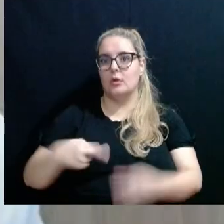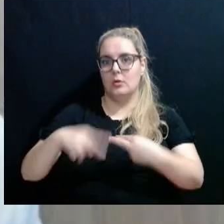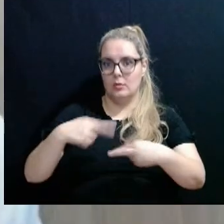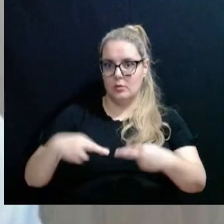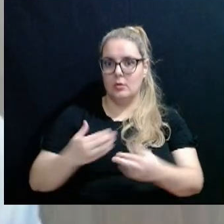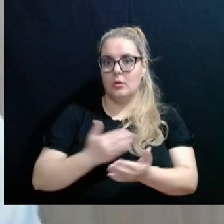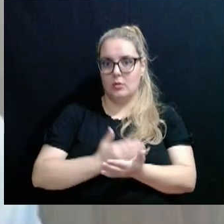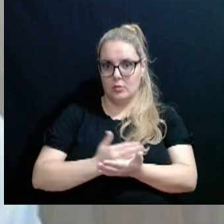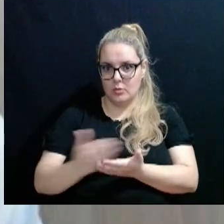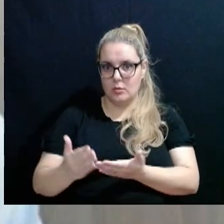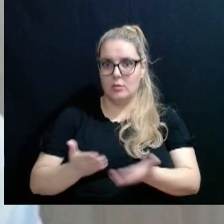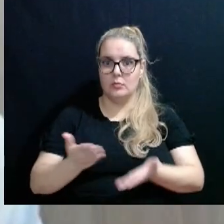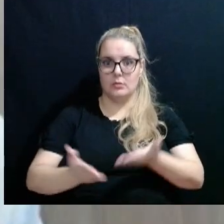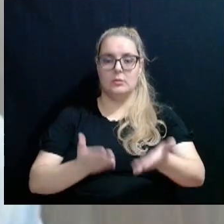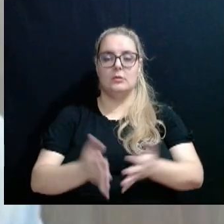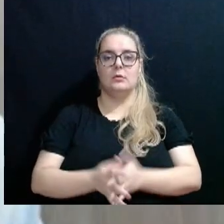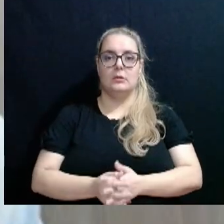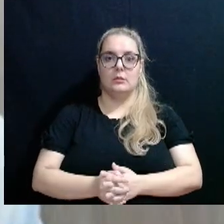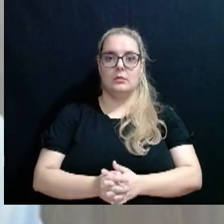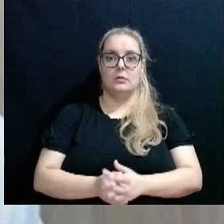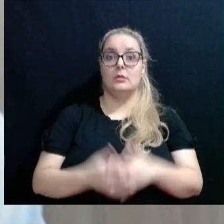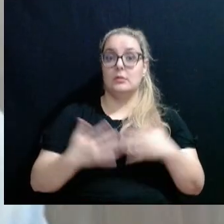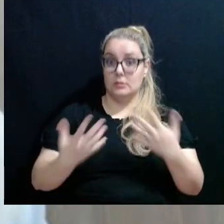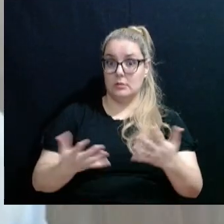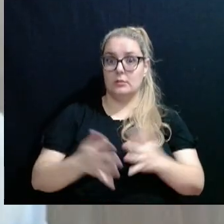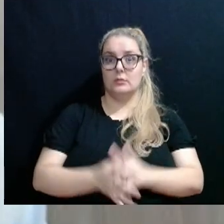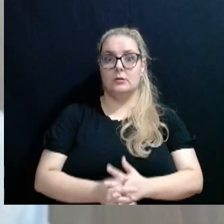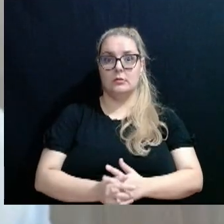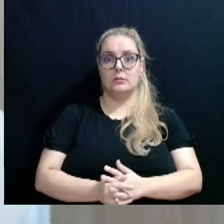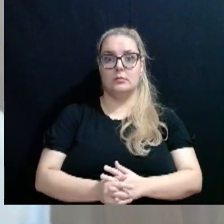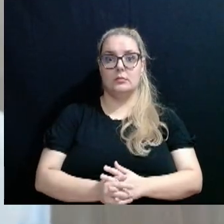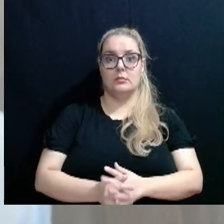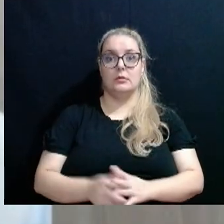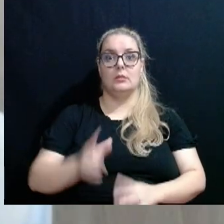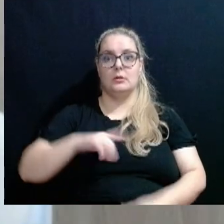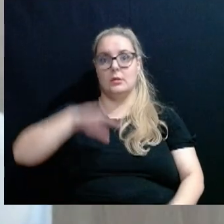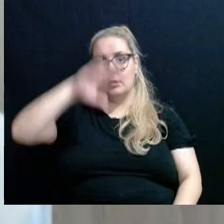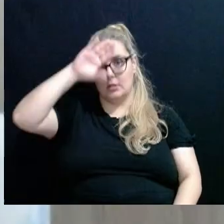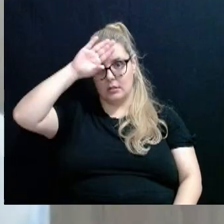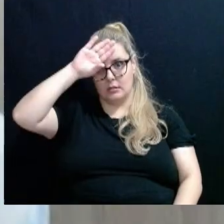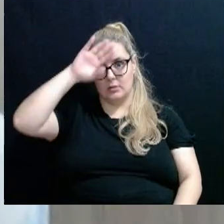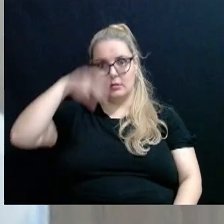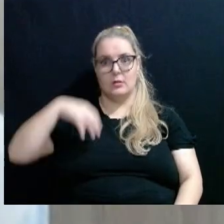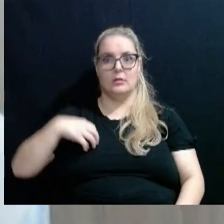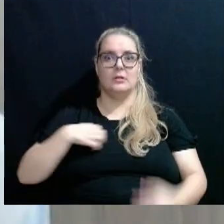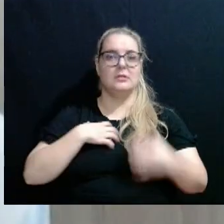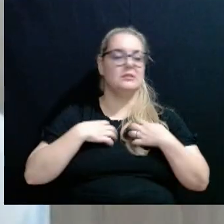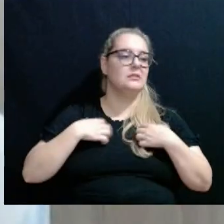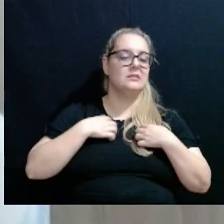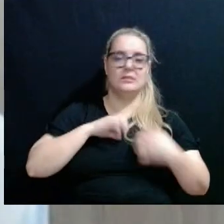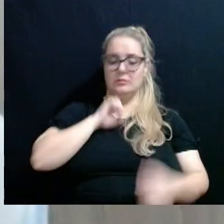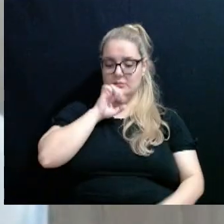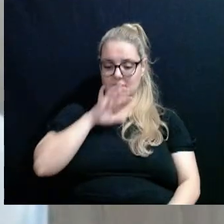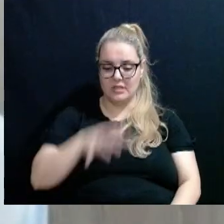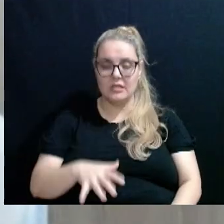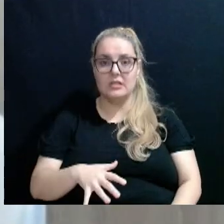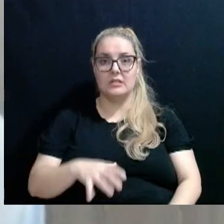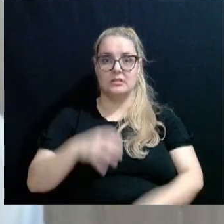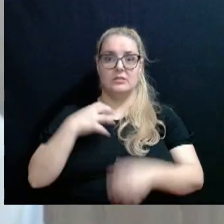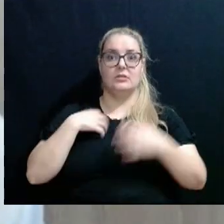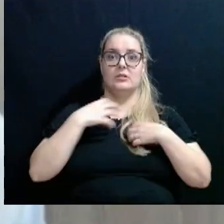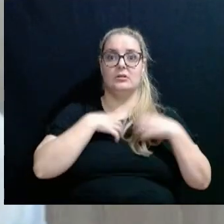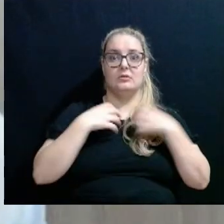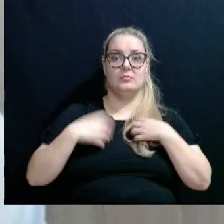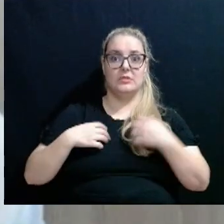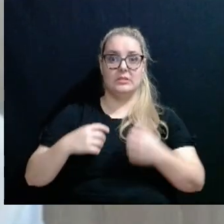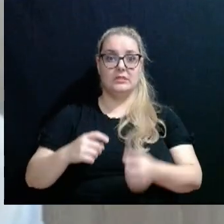horas em relação ao início do tratamento. Então, na presença de febre, irritabilidade,